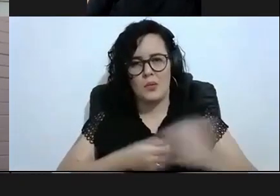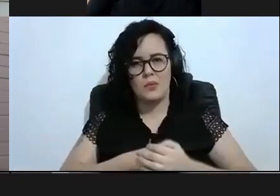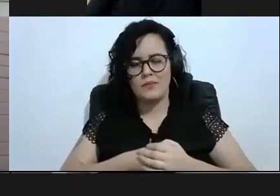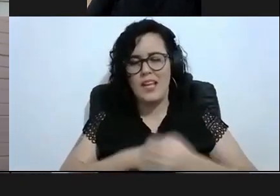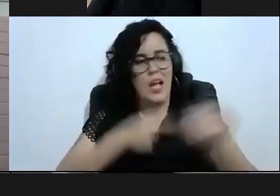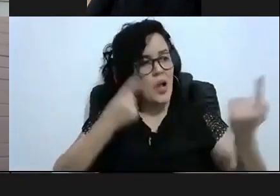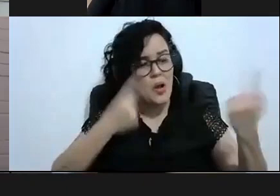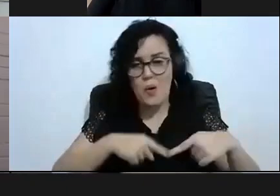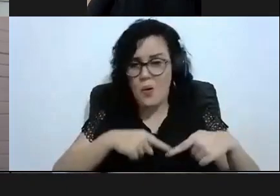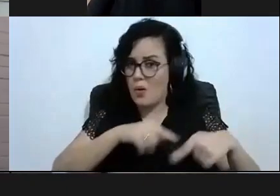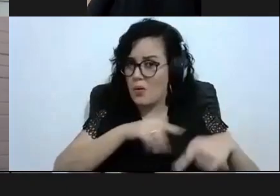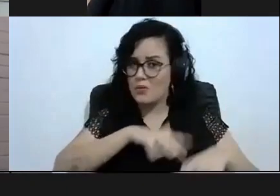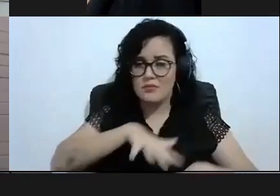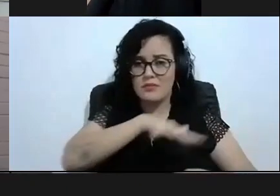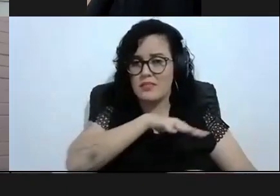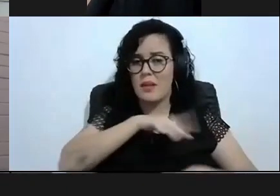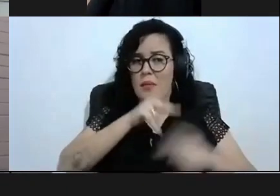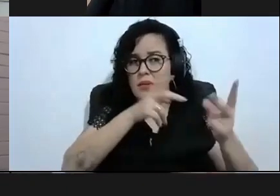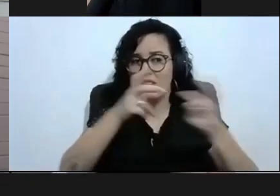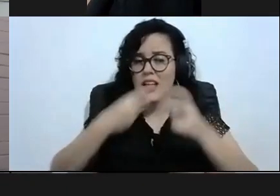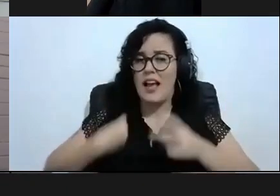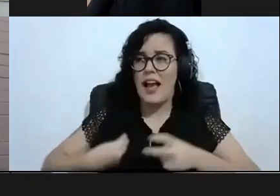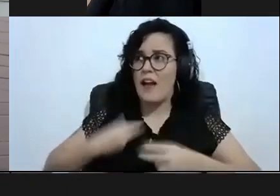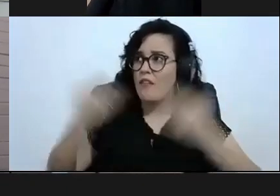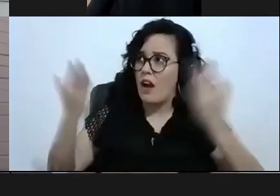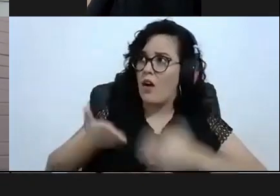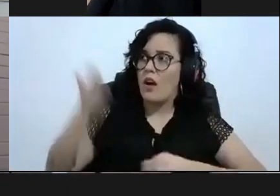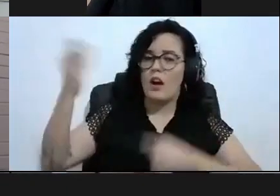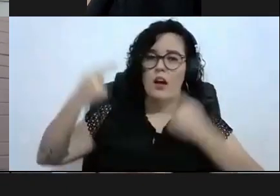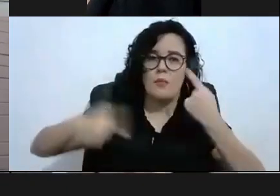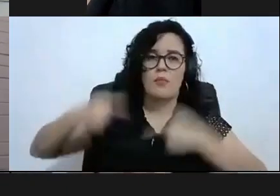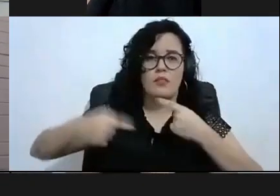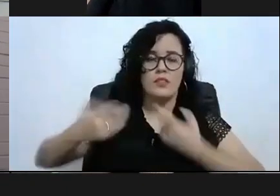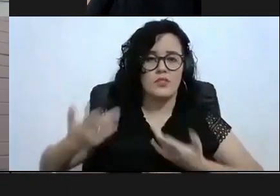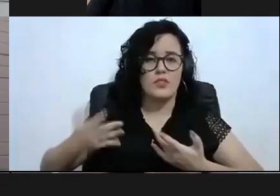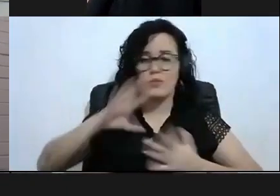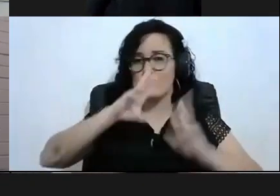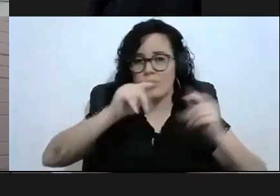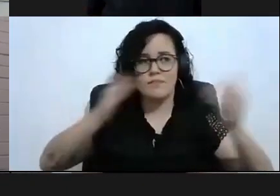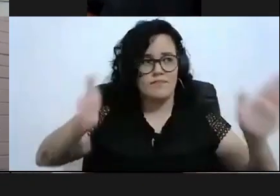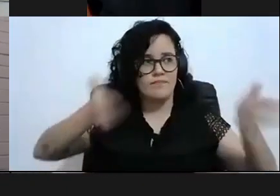preparadas, inclusive para ver o que está acontecendo com o país, né?